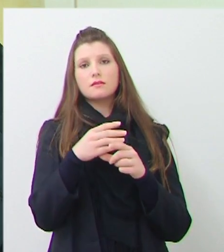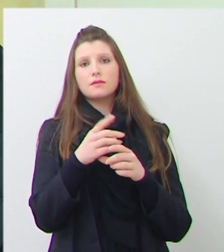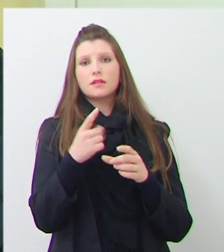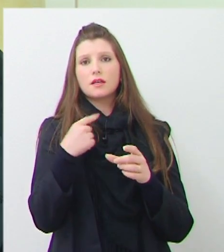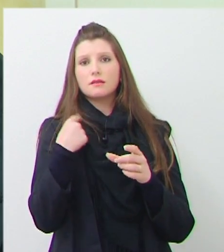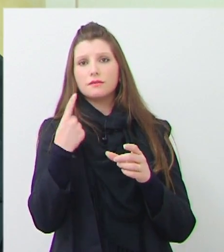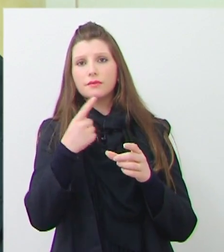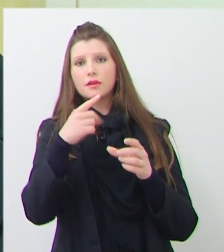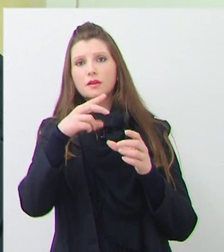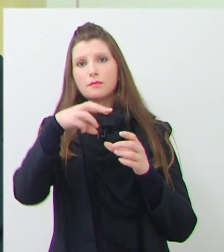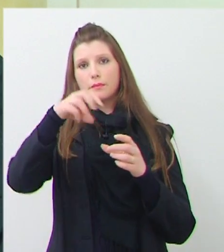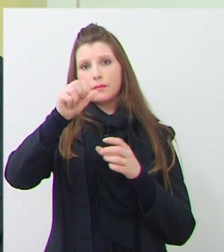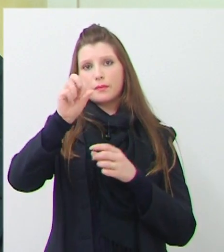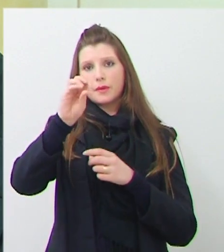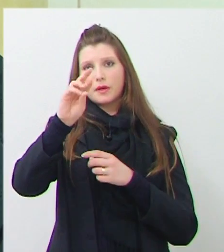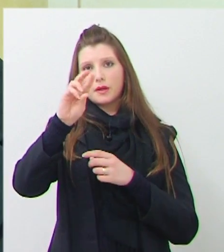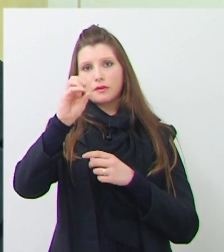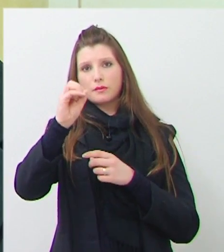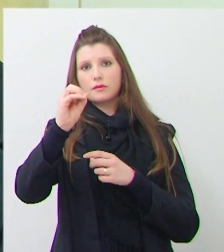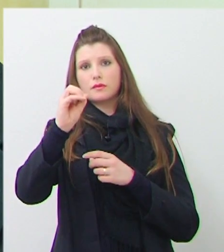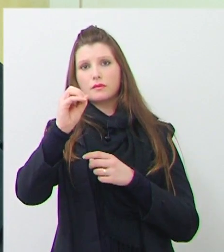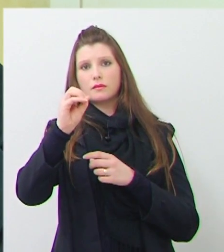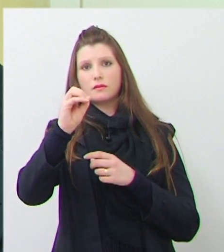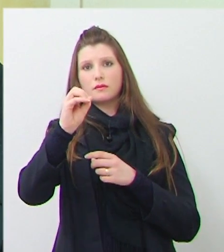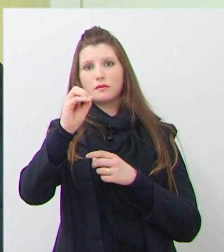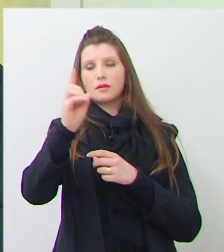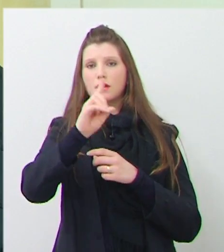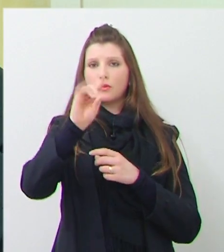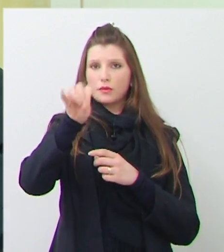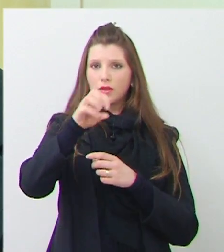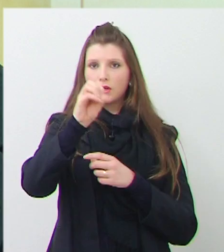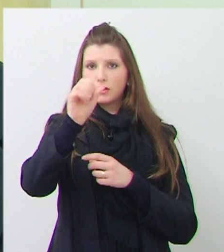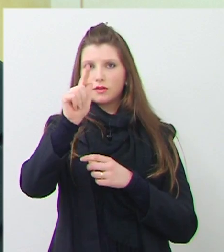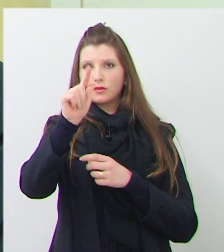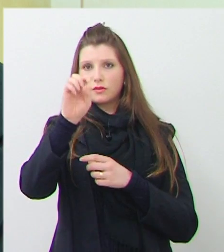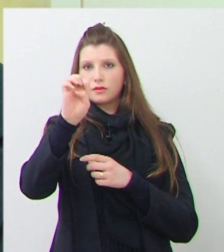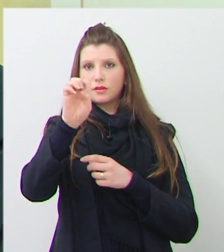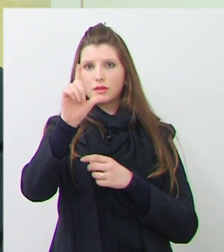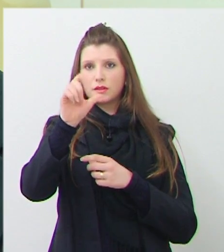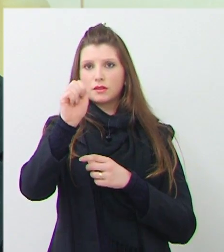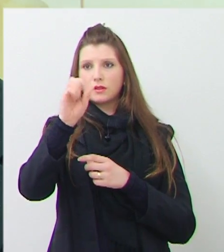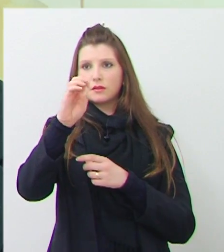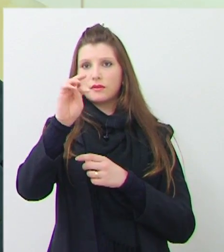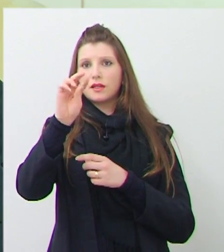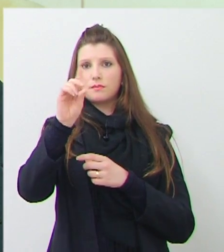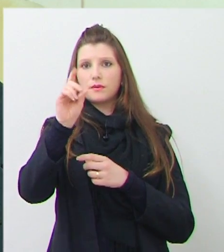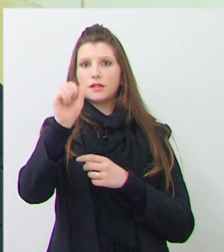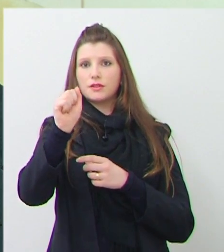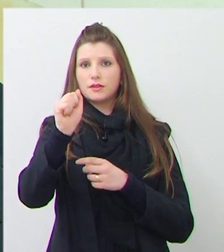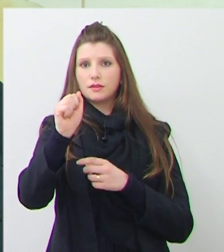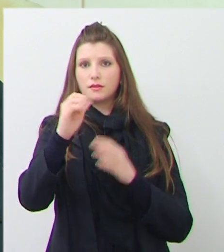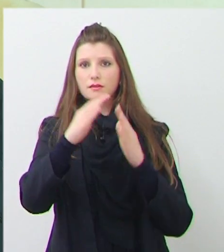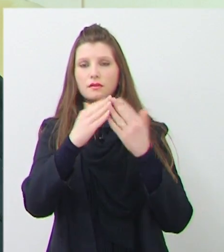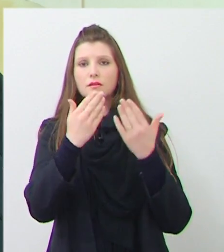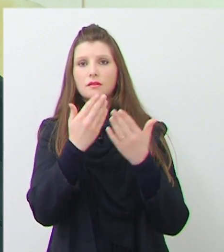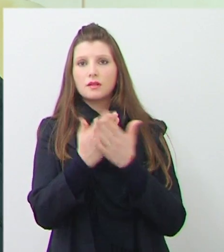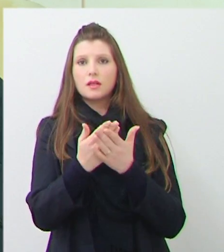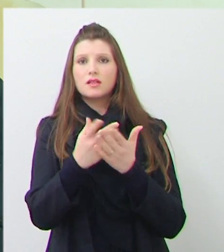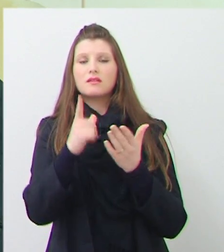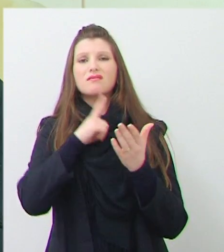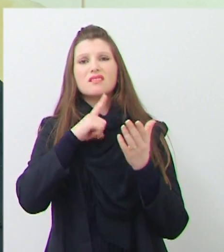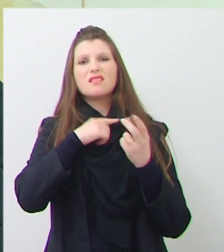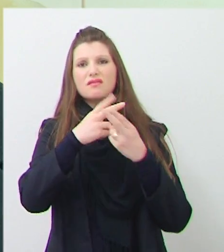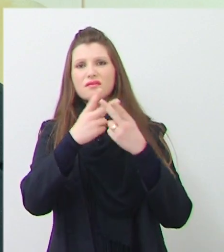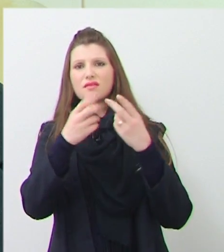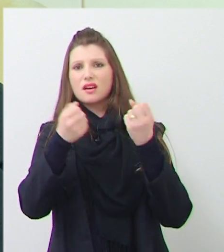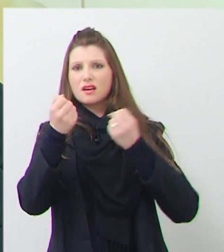ao Marcos Rovares, aonde, na Vante Rovares não, na Jorge Lacerda, aliás, próximo ao colégio, onde dá um engarrafamento constante